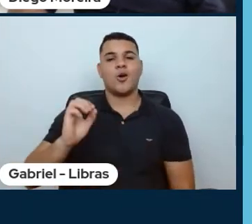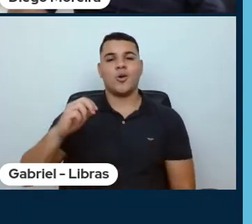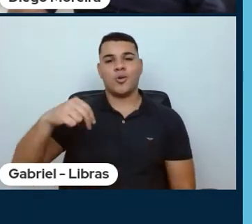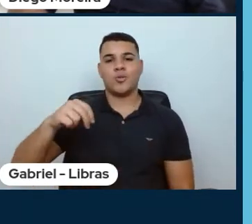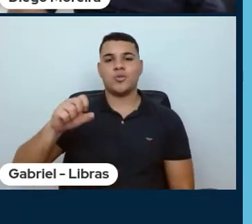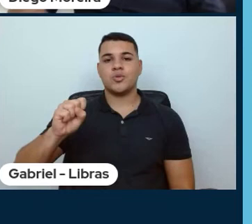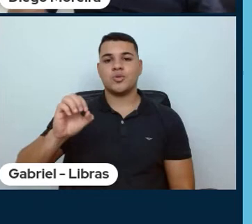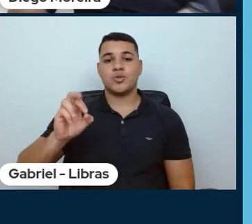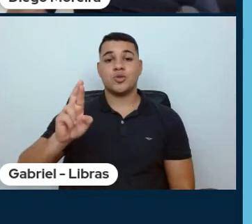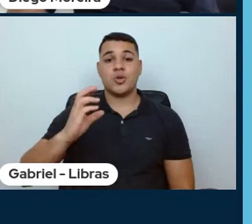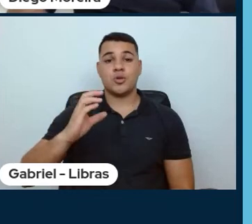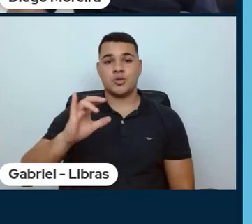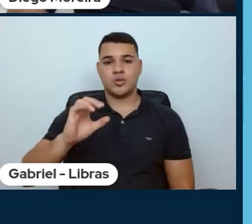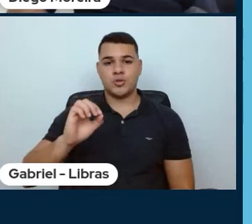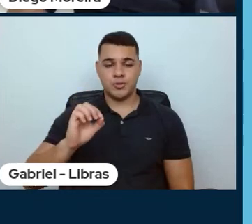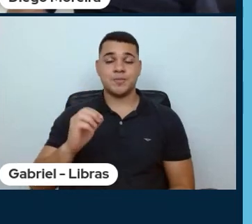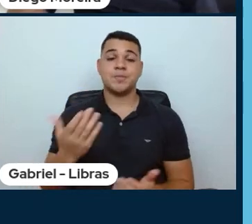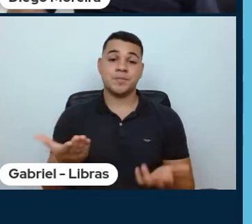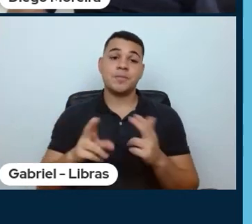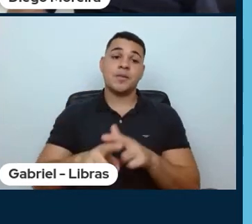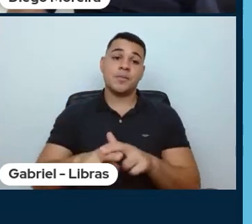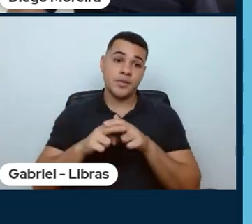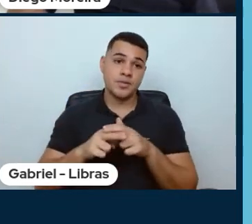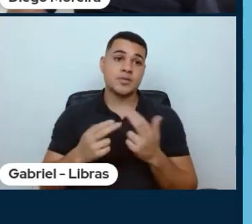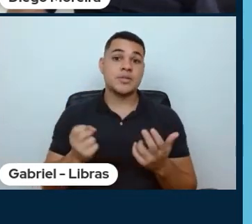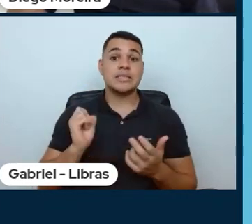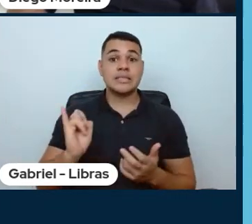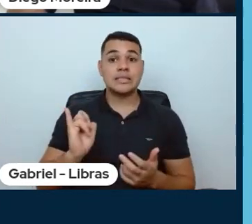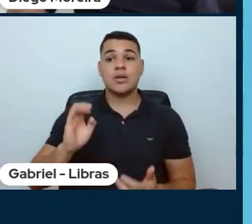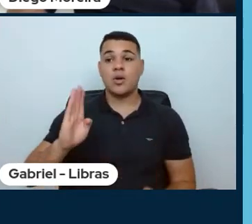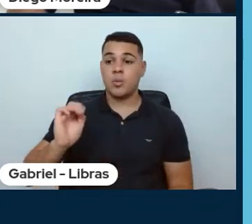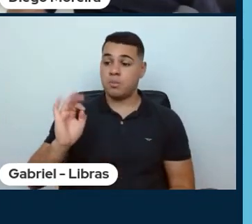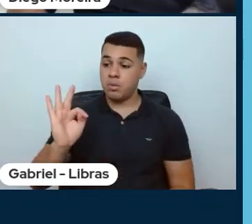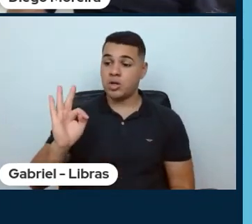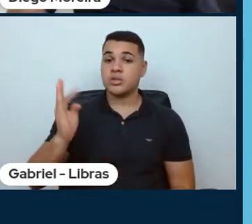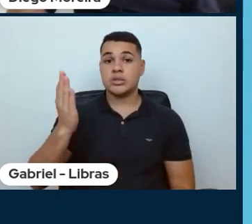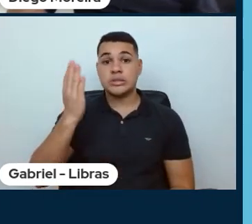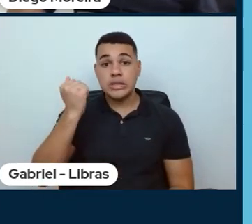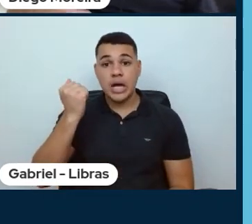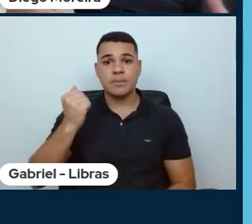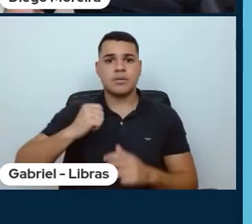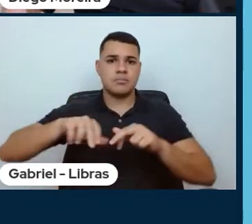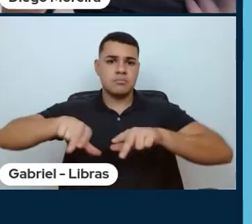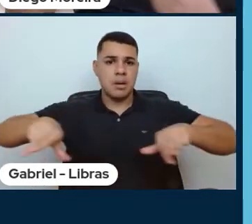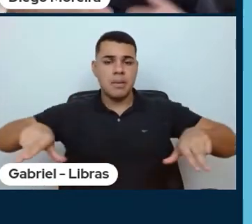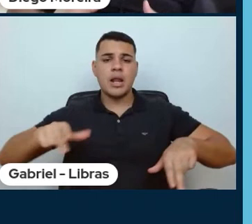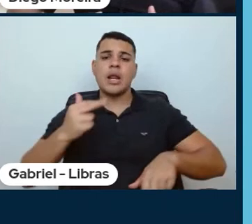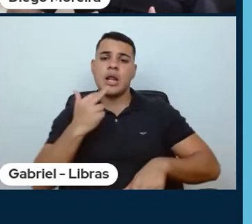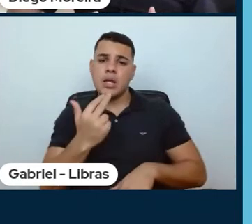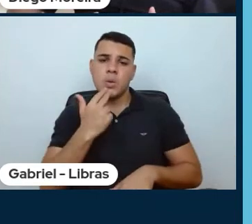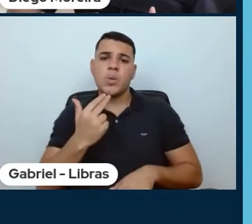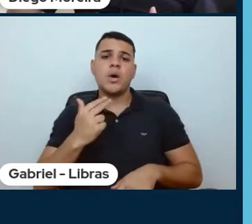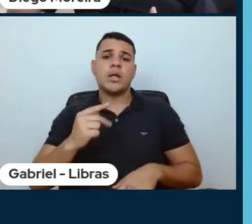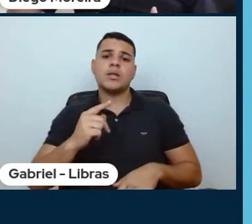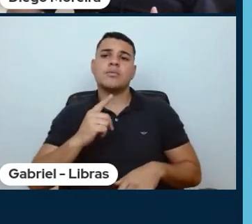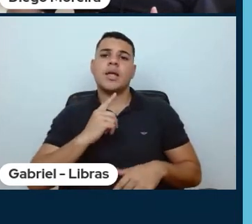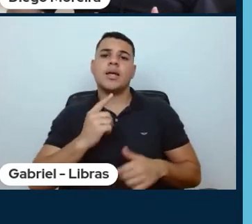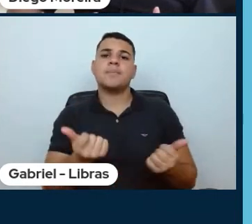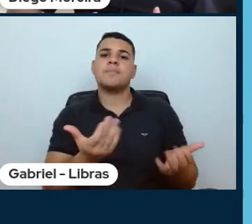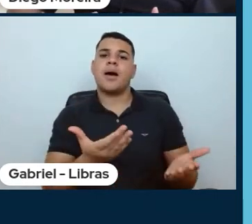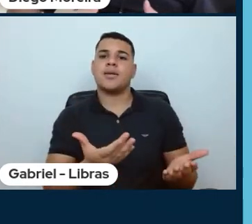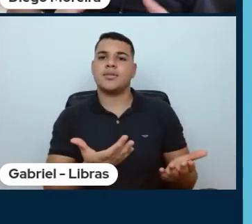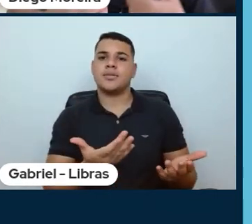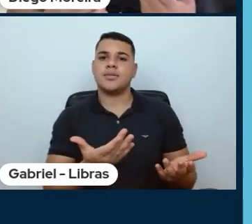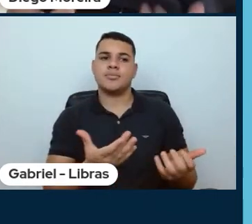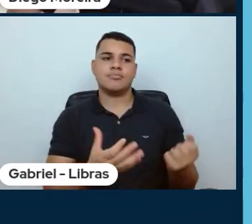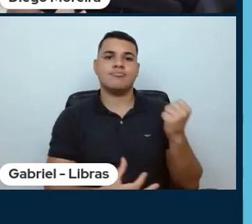serviço financeiro. Então isso daí traz a essa flexibilidade e traz esse cliente para dentro, né,